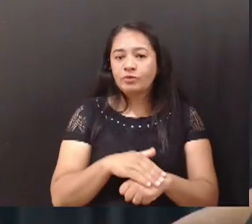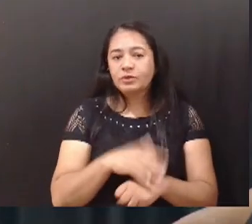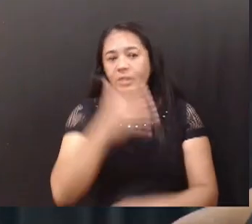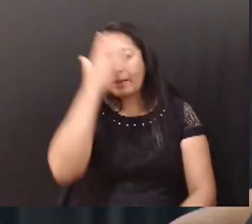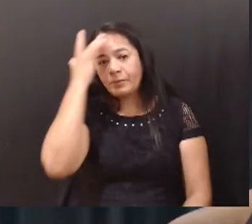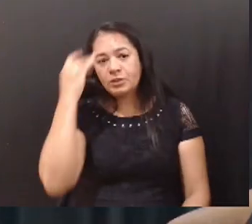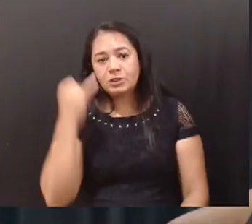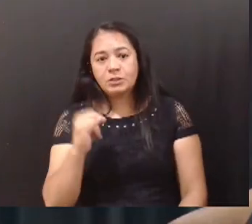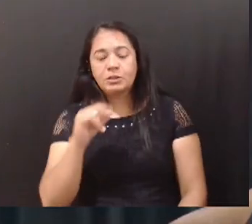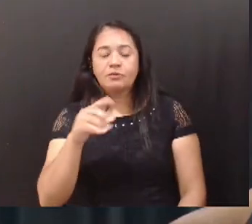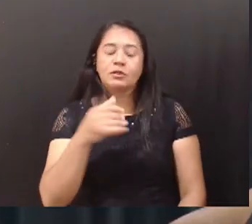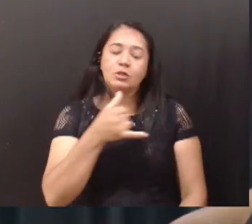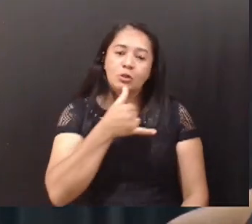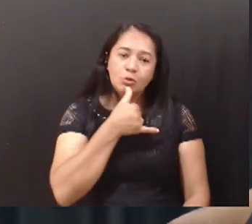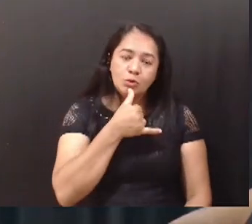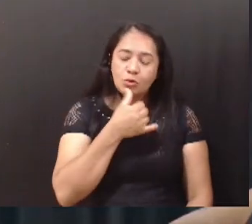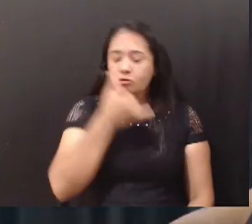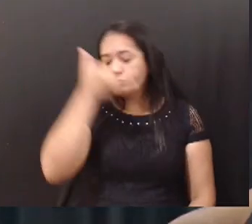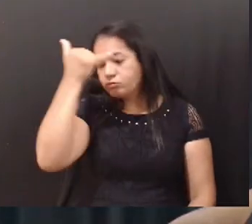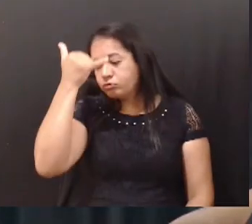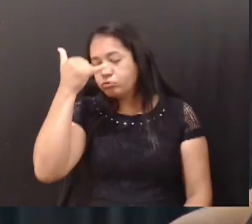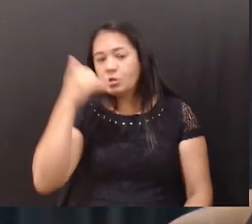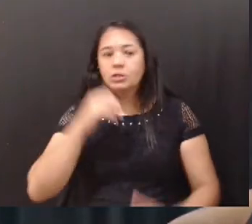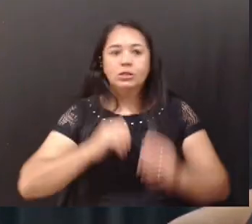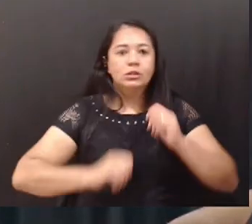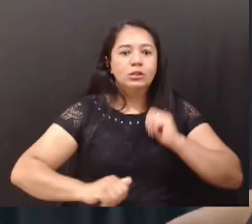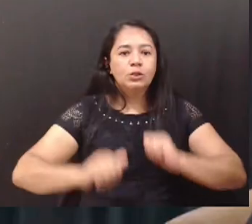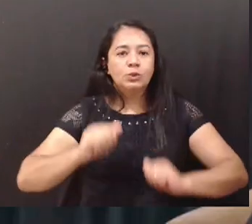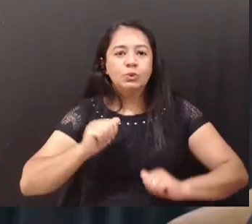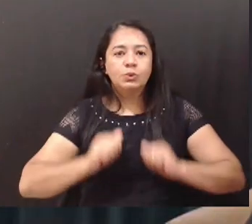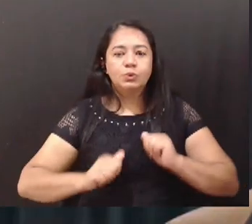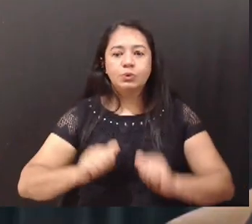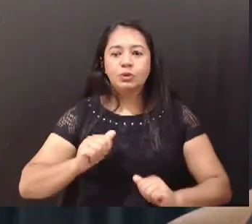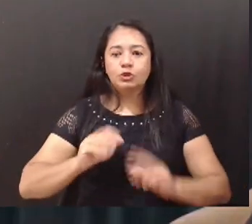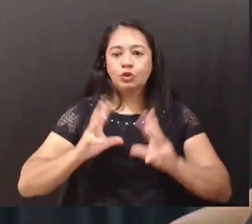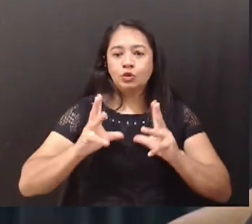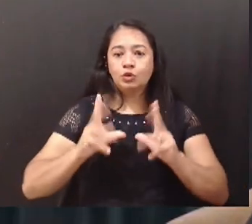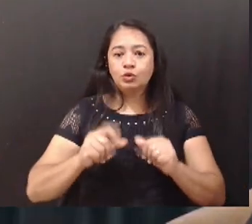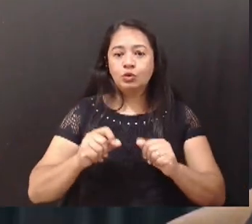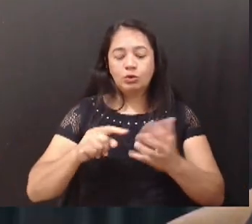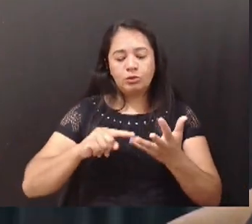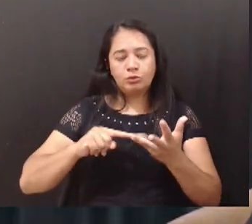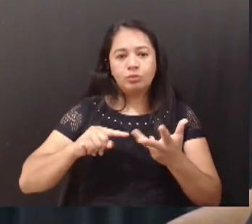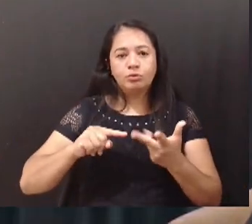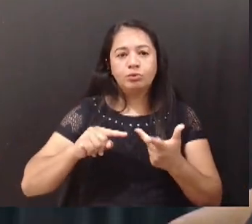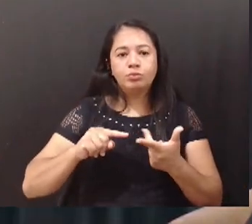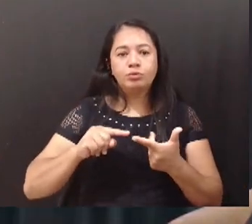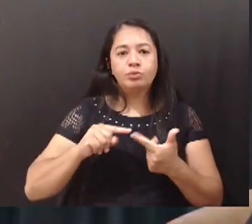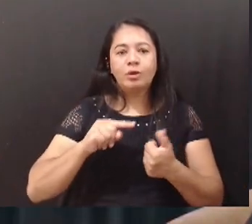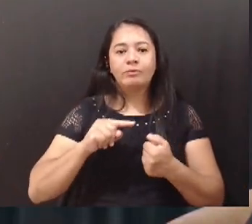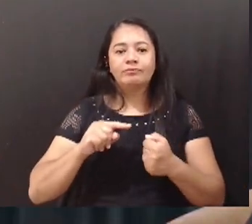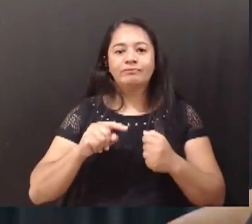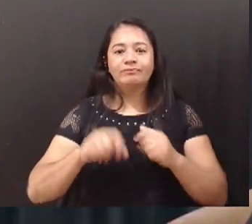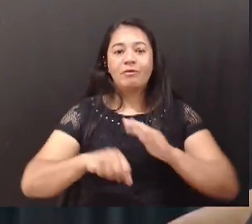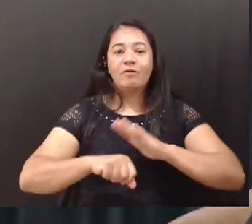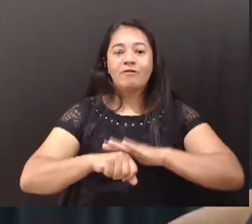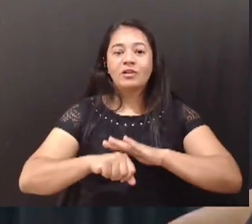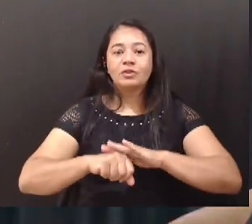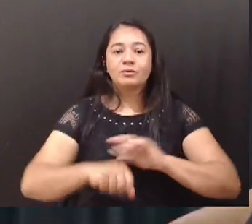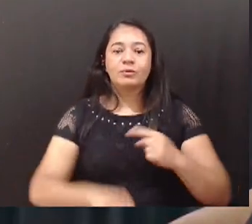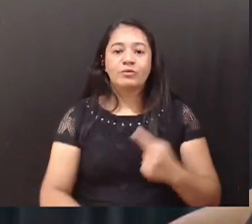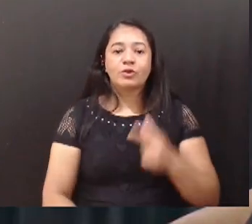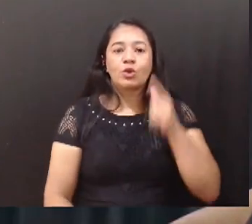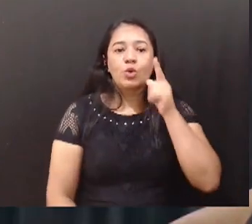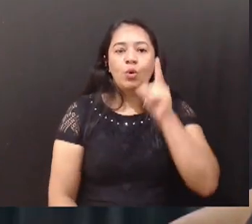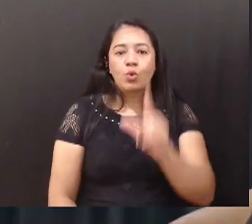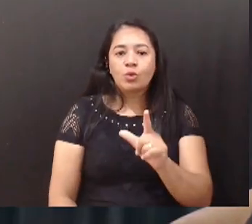frustrado, você está ansioso. Então, todas essas nuances, elas fazem com que a gente consiga, em maior